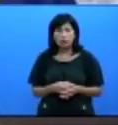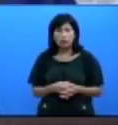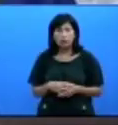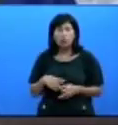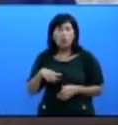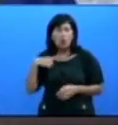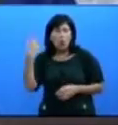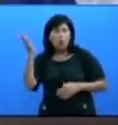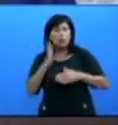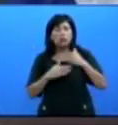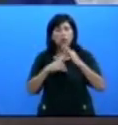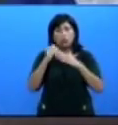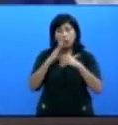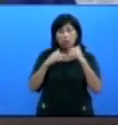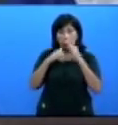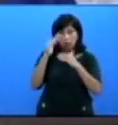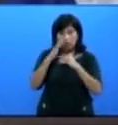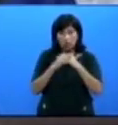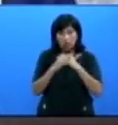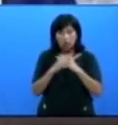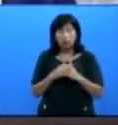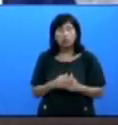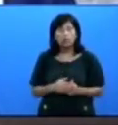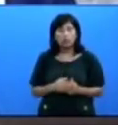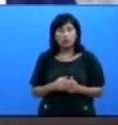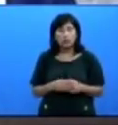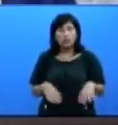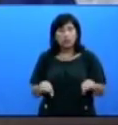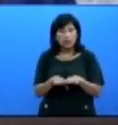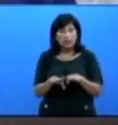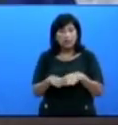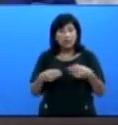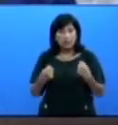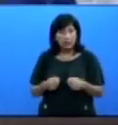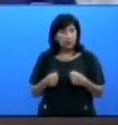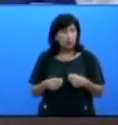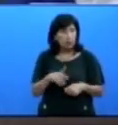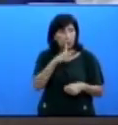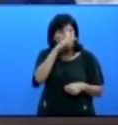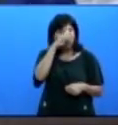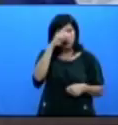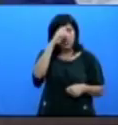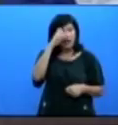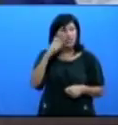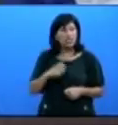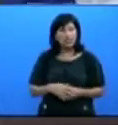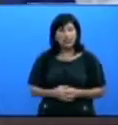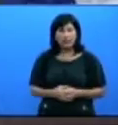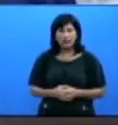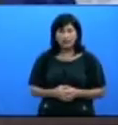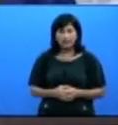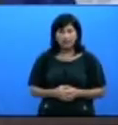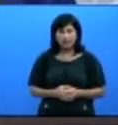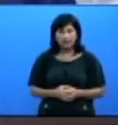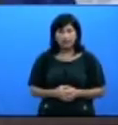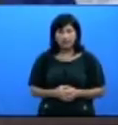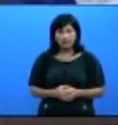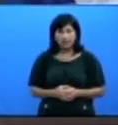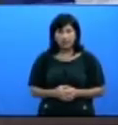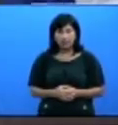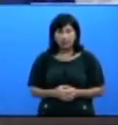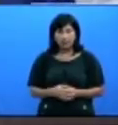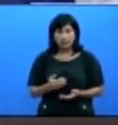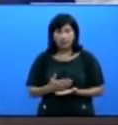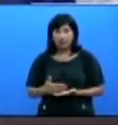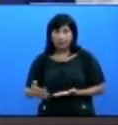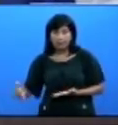área de infraestrutura, a questão da escola do bairro Verde Parque. Todas essas são emendas